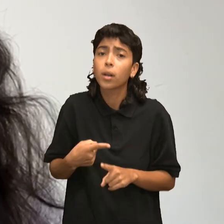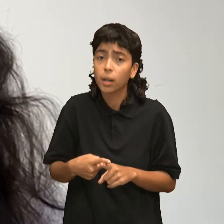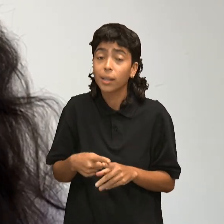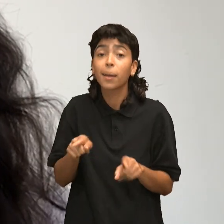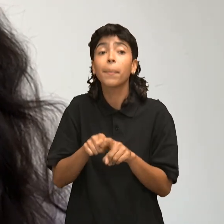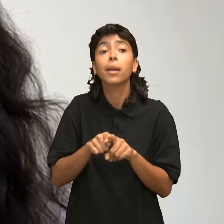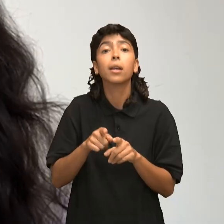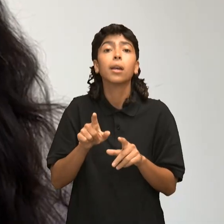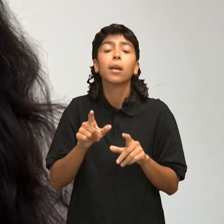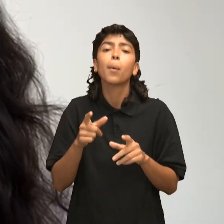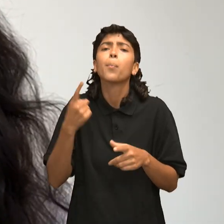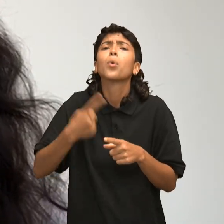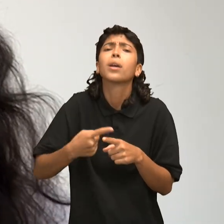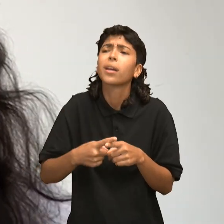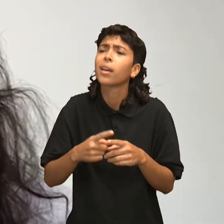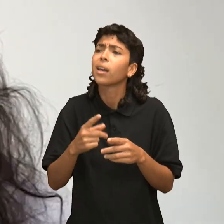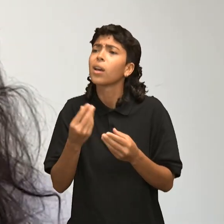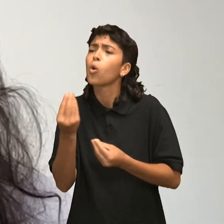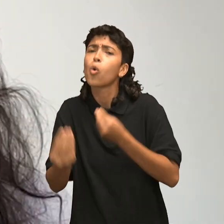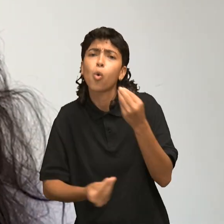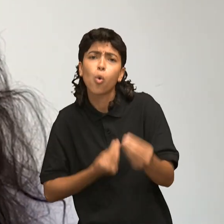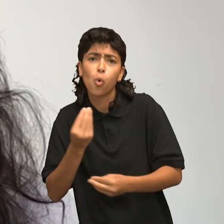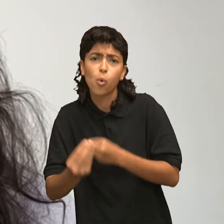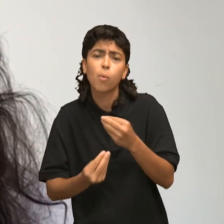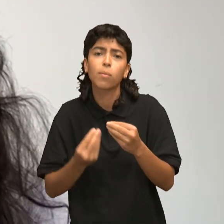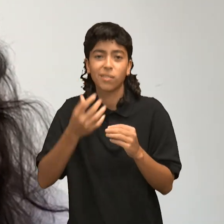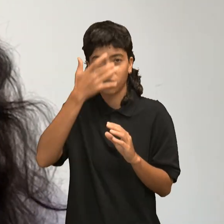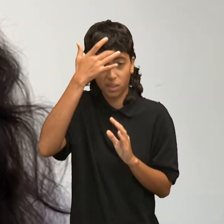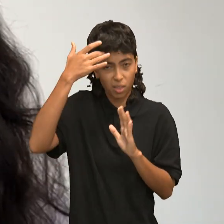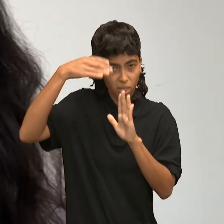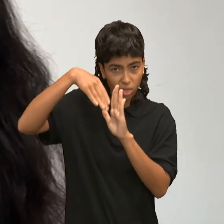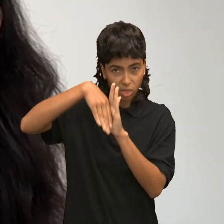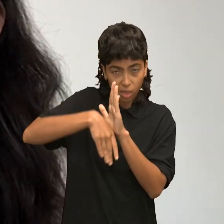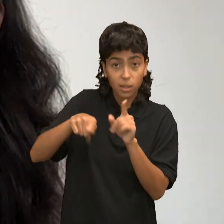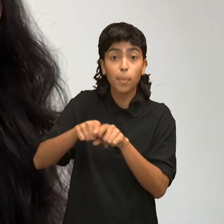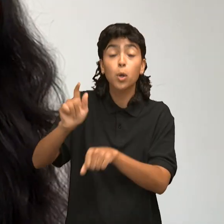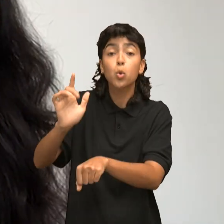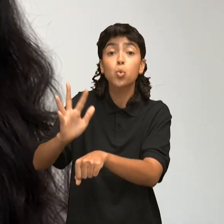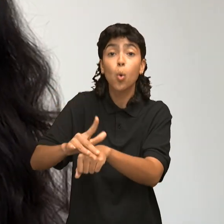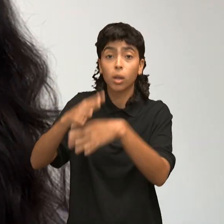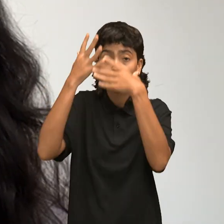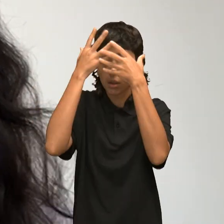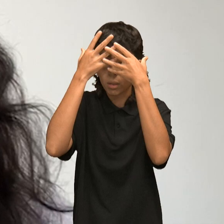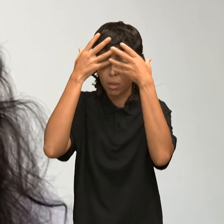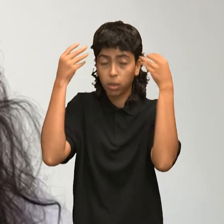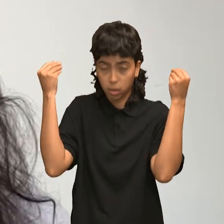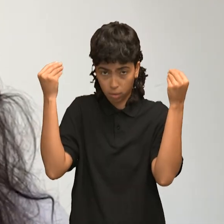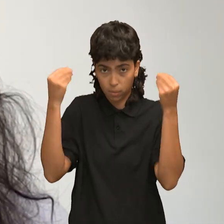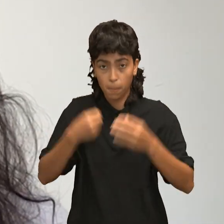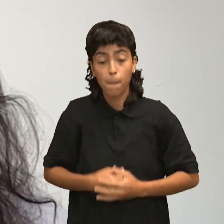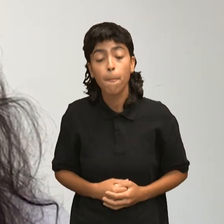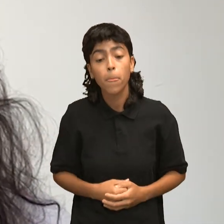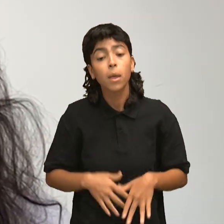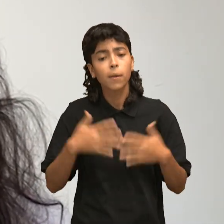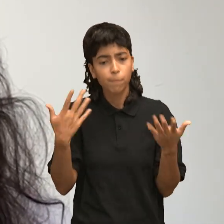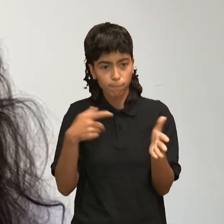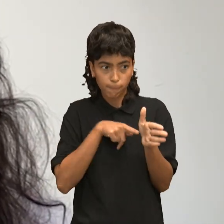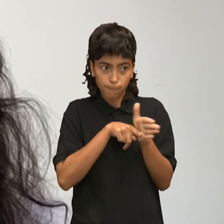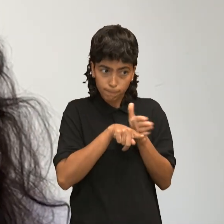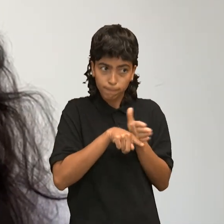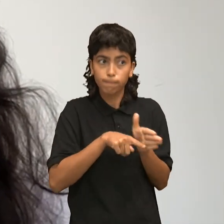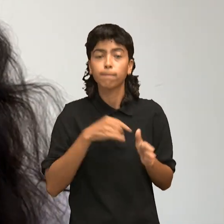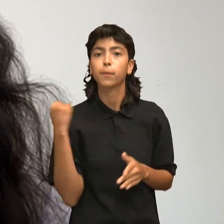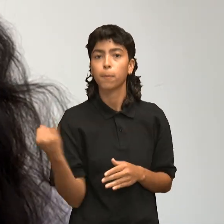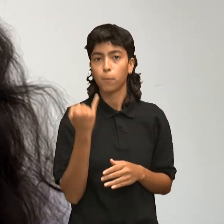risco do desenvolvimento, tanto do declínio cognitivo quanto da demência. Por isso que o nosso estudo é tão